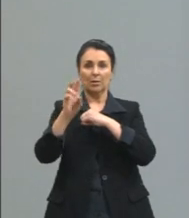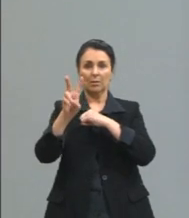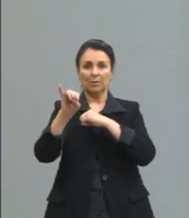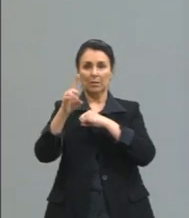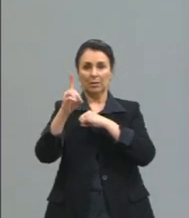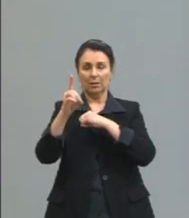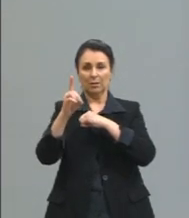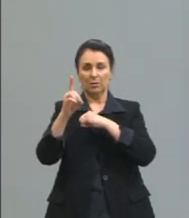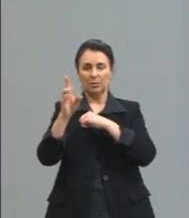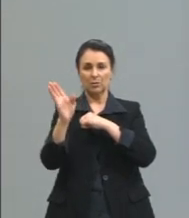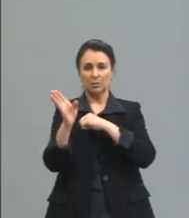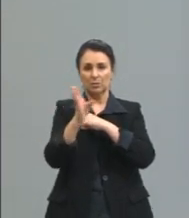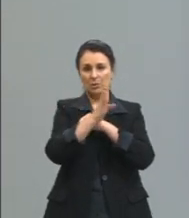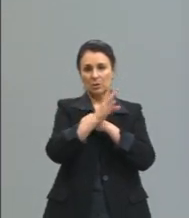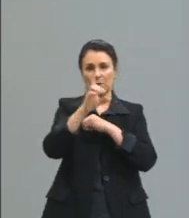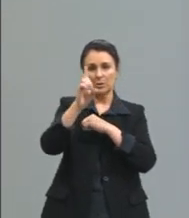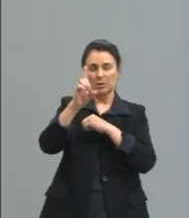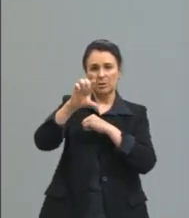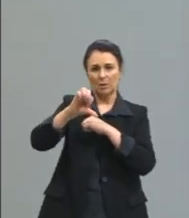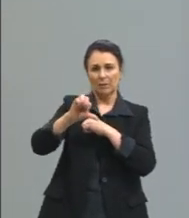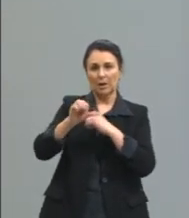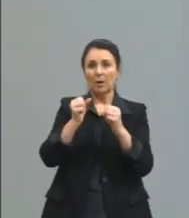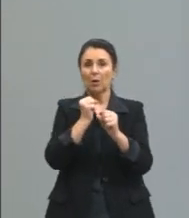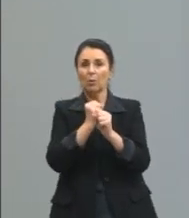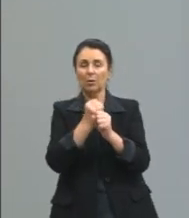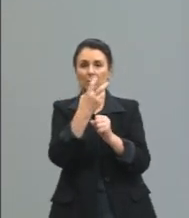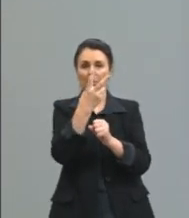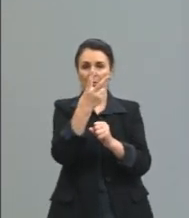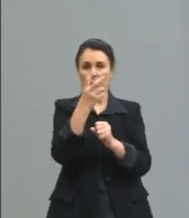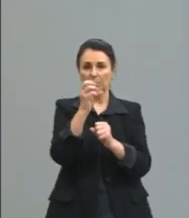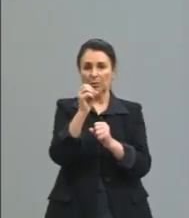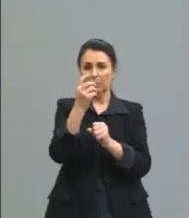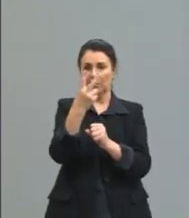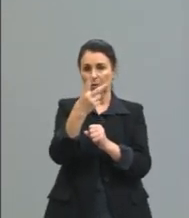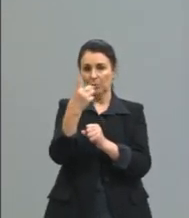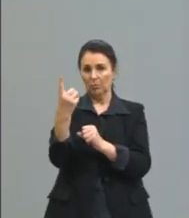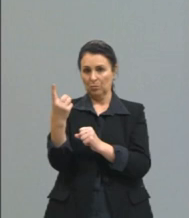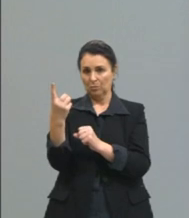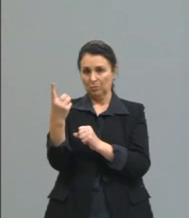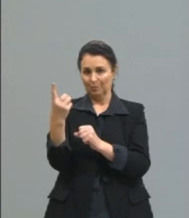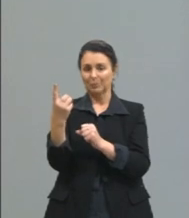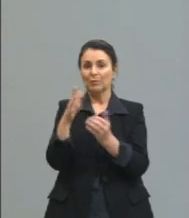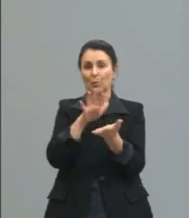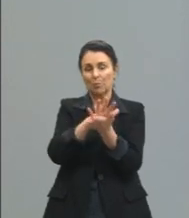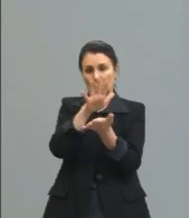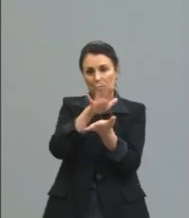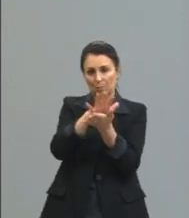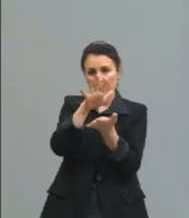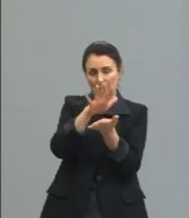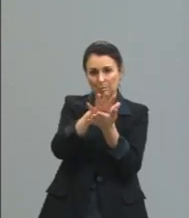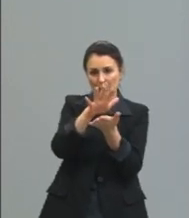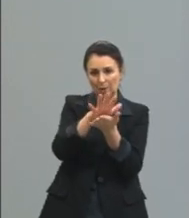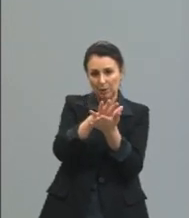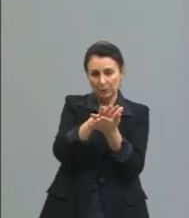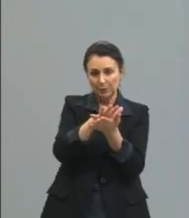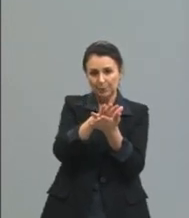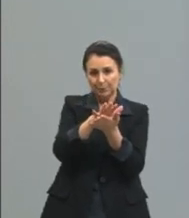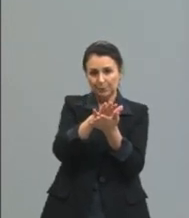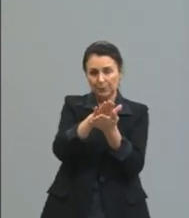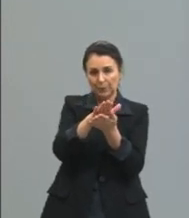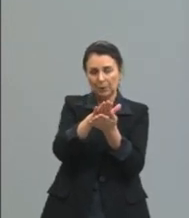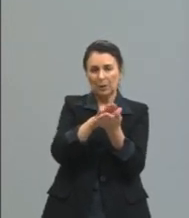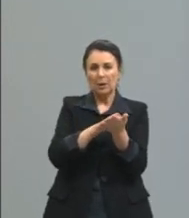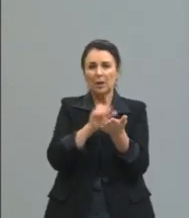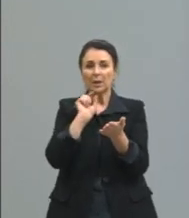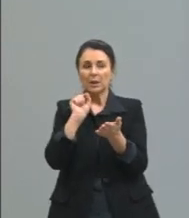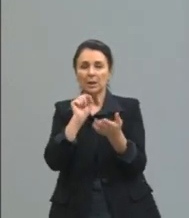de 2021, né, publicado 6 de outubro de 2021 no boletim do